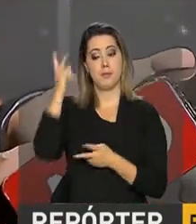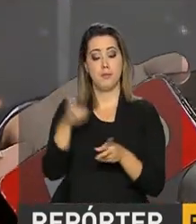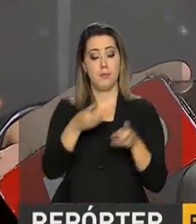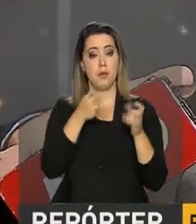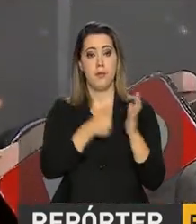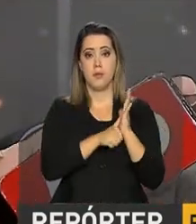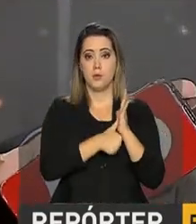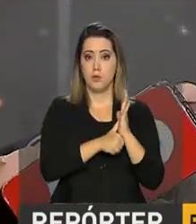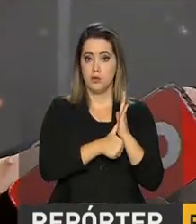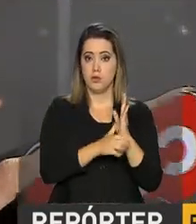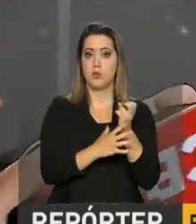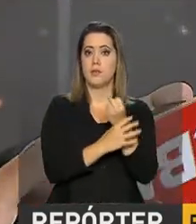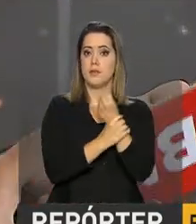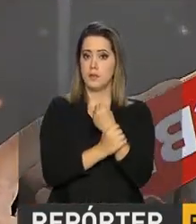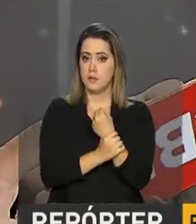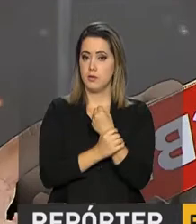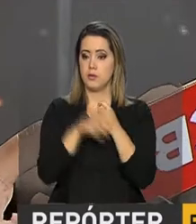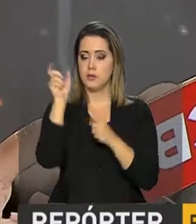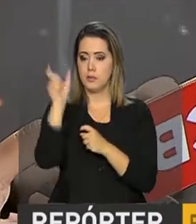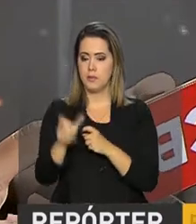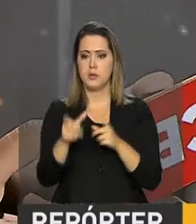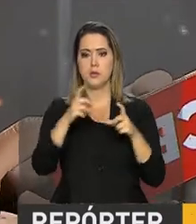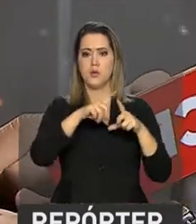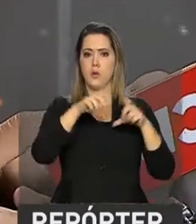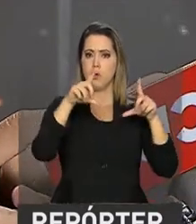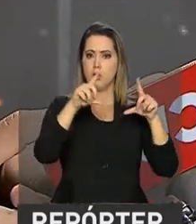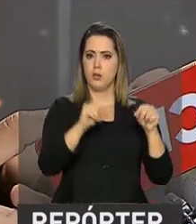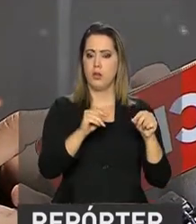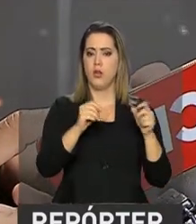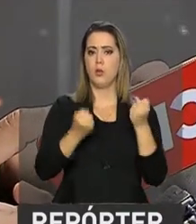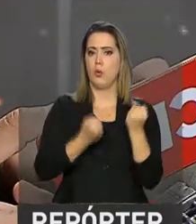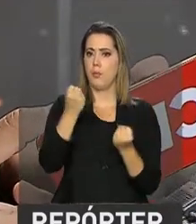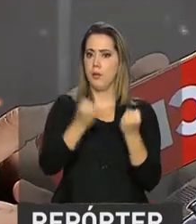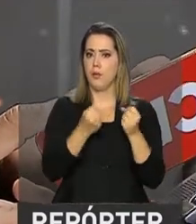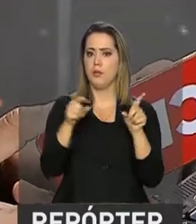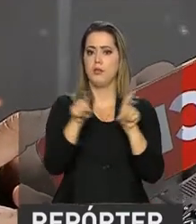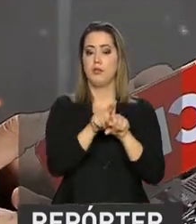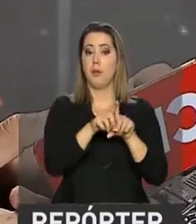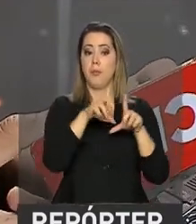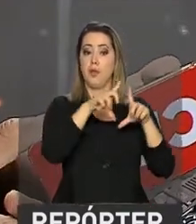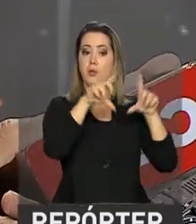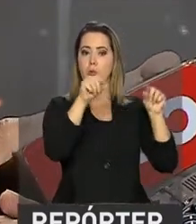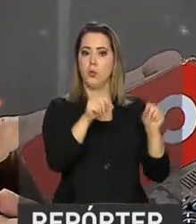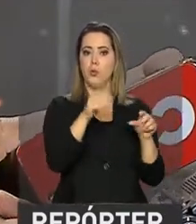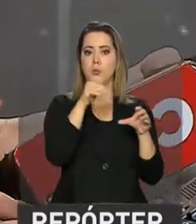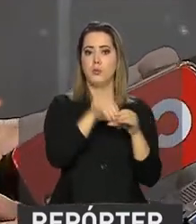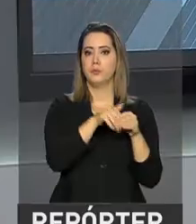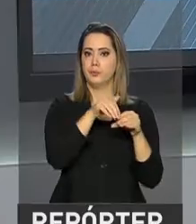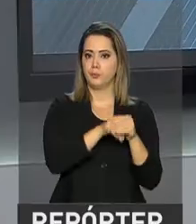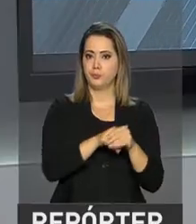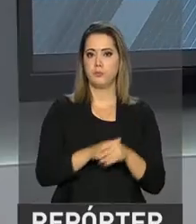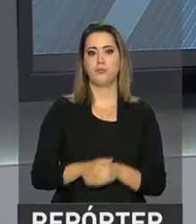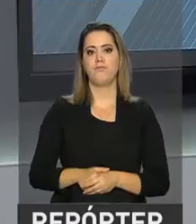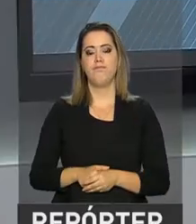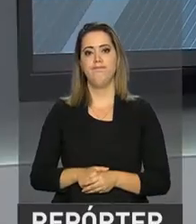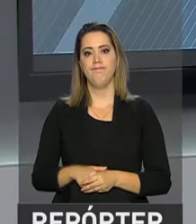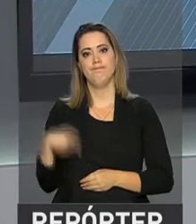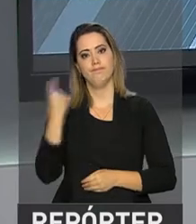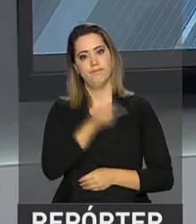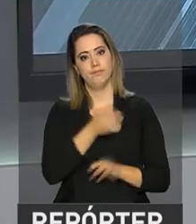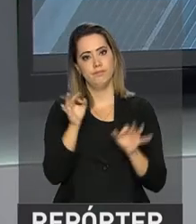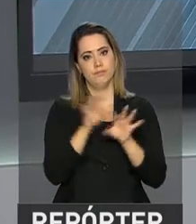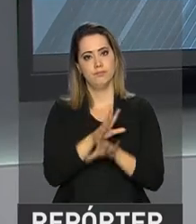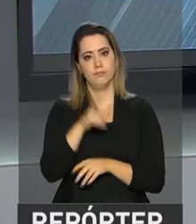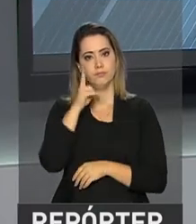segurança tanto é de quem possui a carteira nacional de habilitação como de quem é eleitor brasileiro nós ficamos